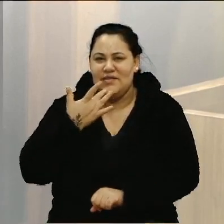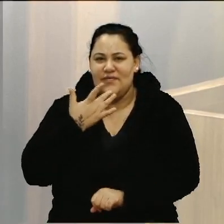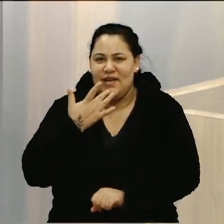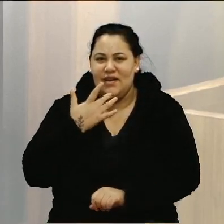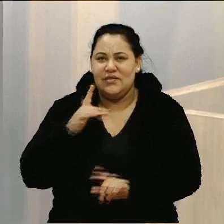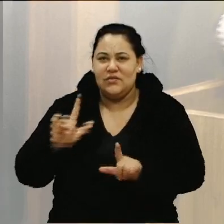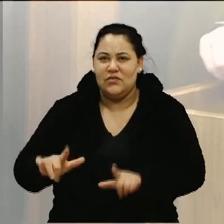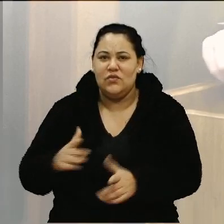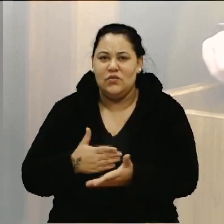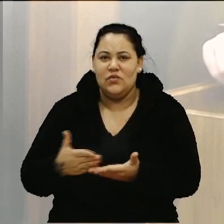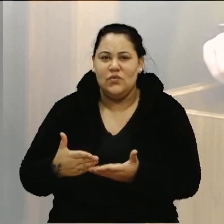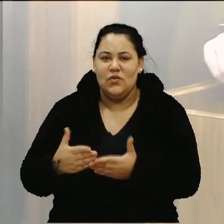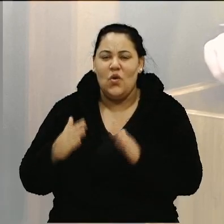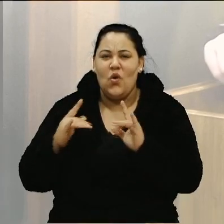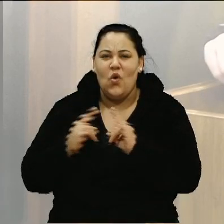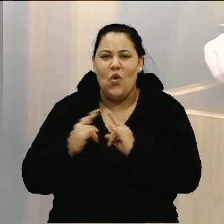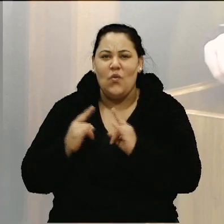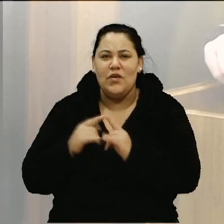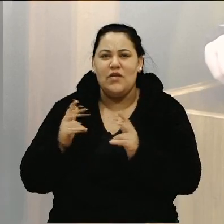Mas olhem que interessante.